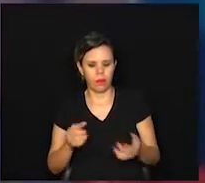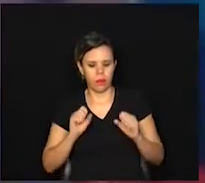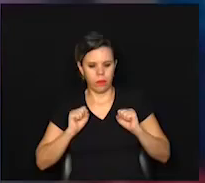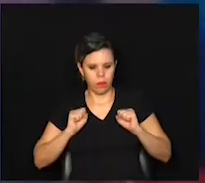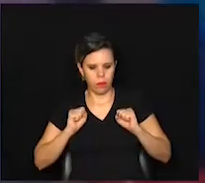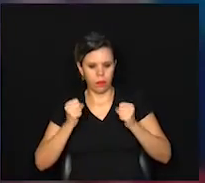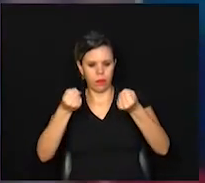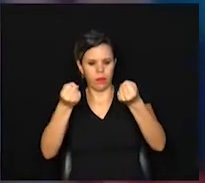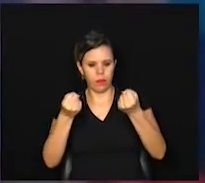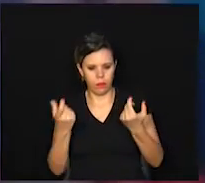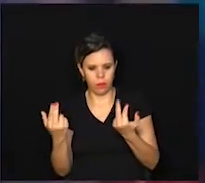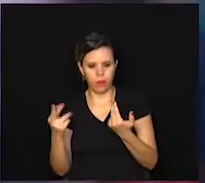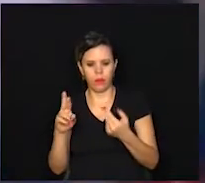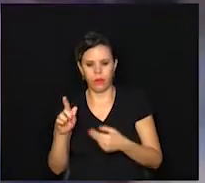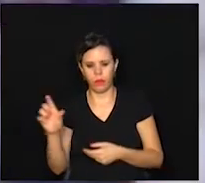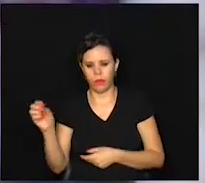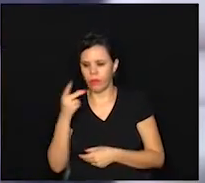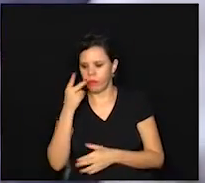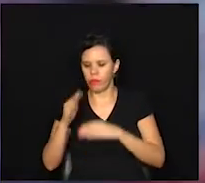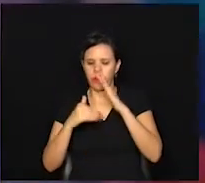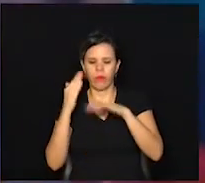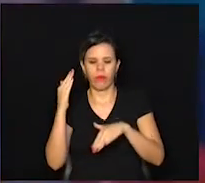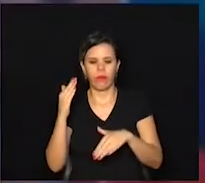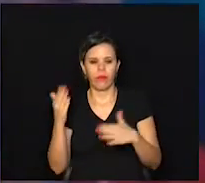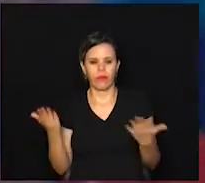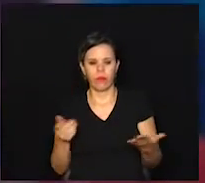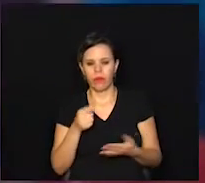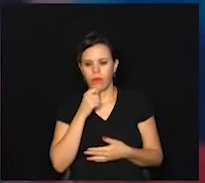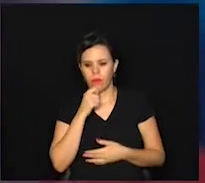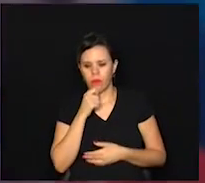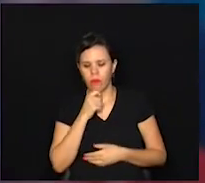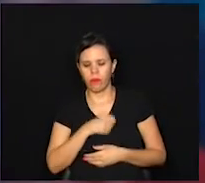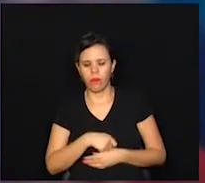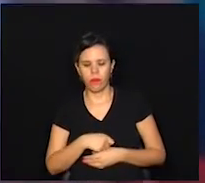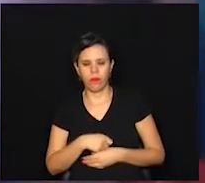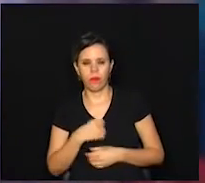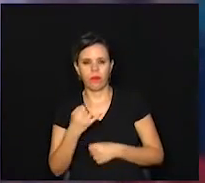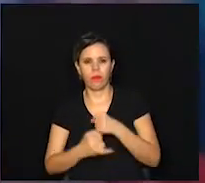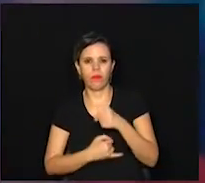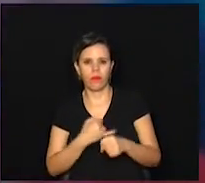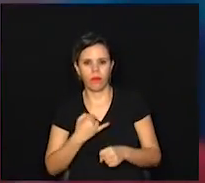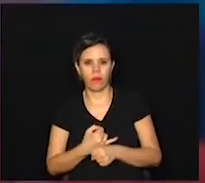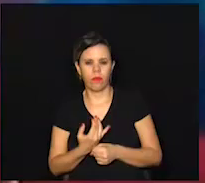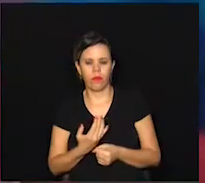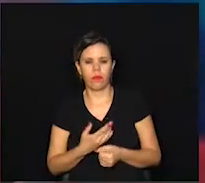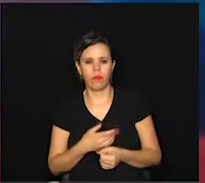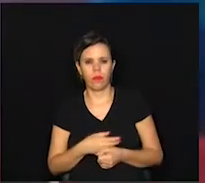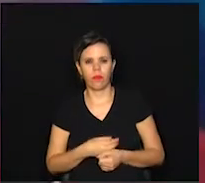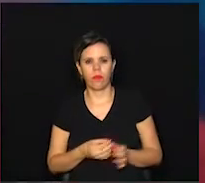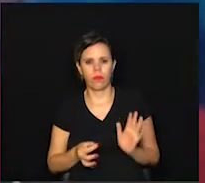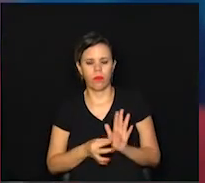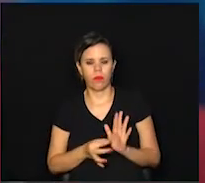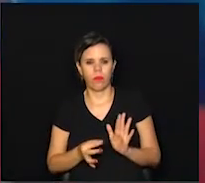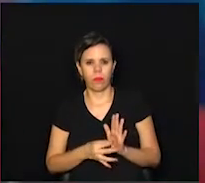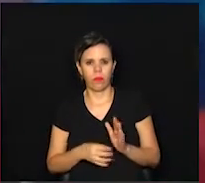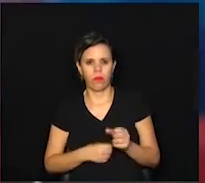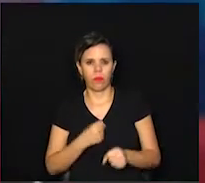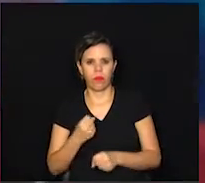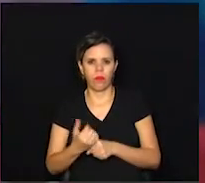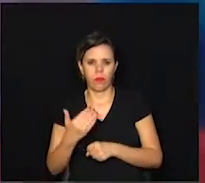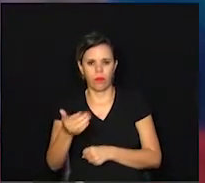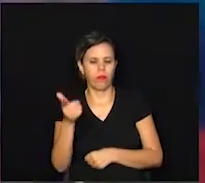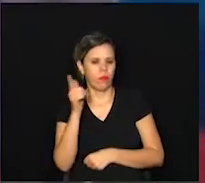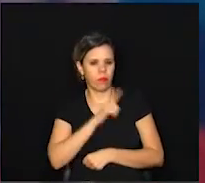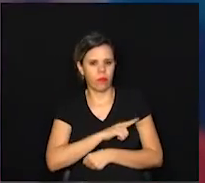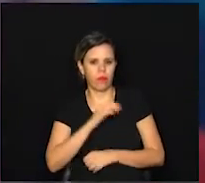como o Rogério falou, de construir, por enquanto, né, nas plataformas, as escutas, e para o ano que vem, se a gente tiver